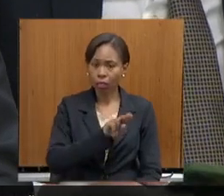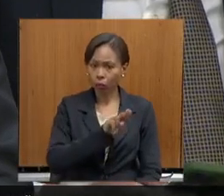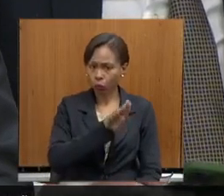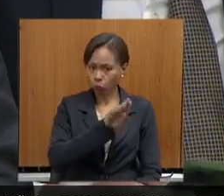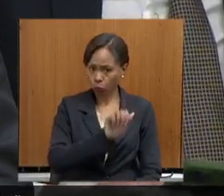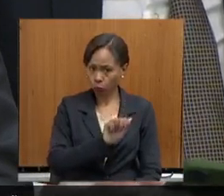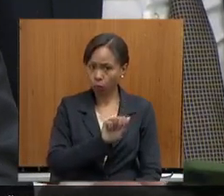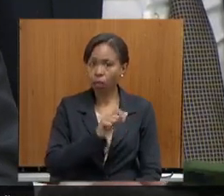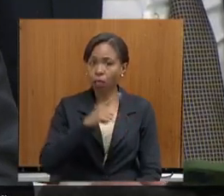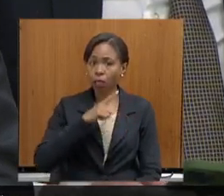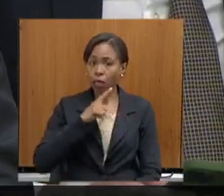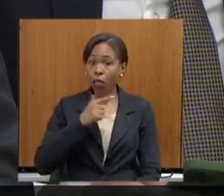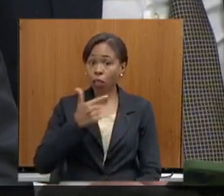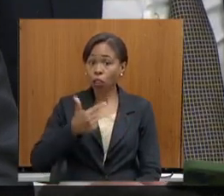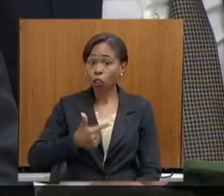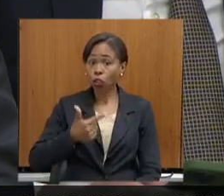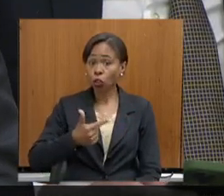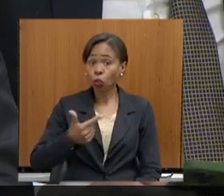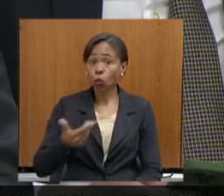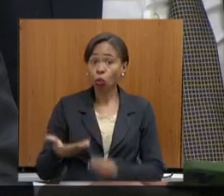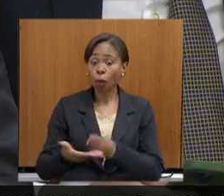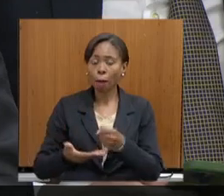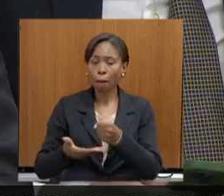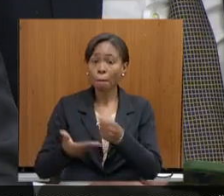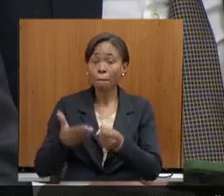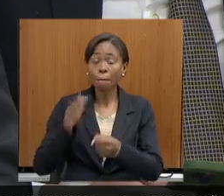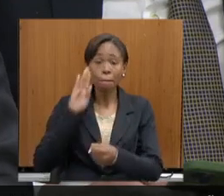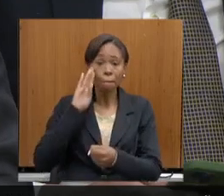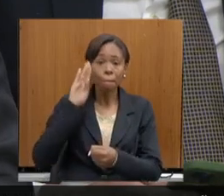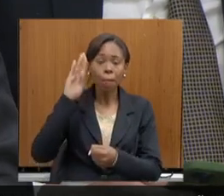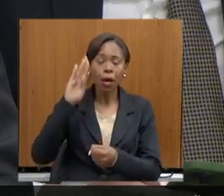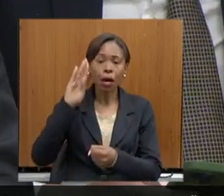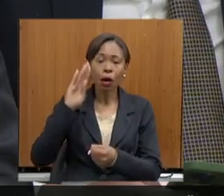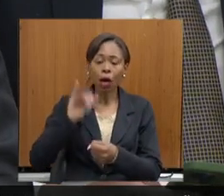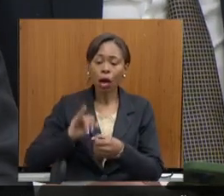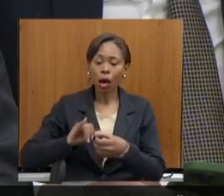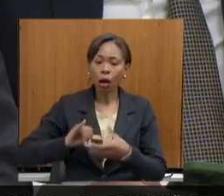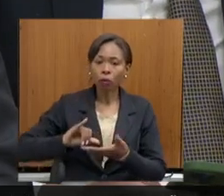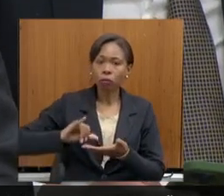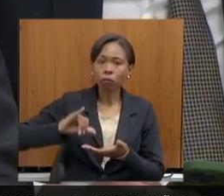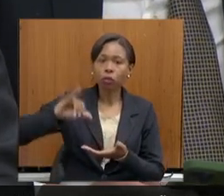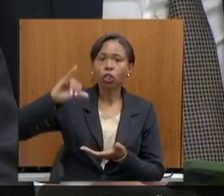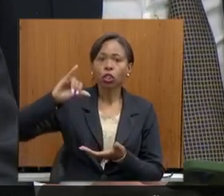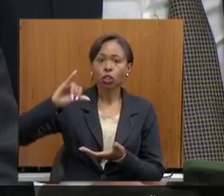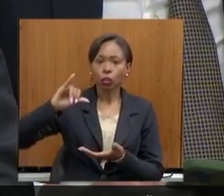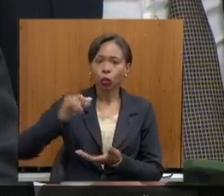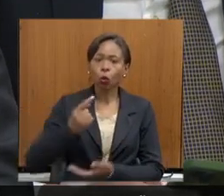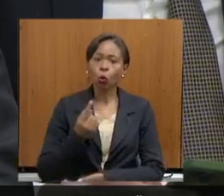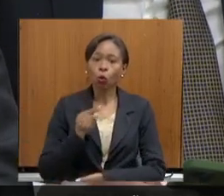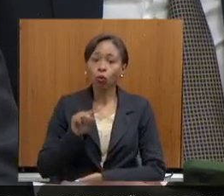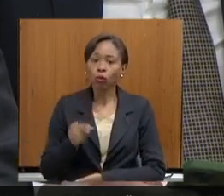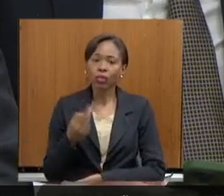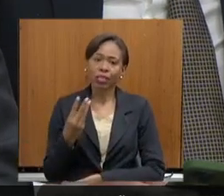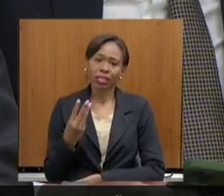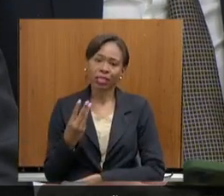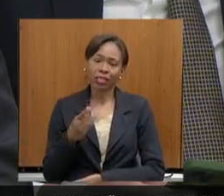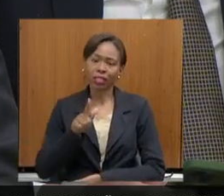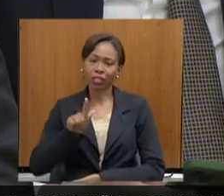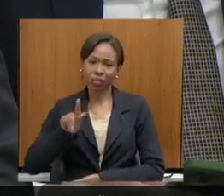planta de energia solar do mundo 1,3 GB fica pronto inclusive esse ano e